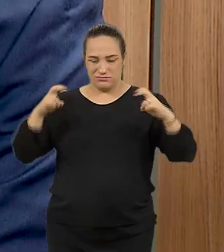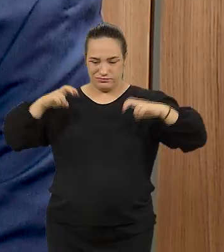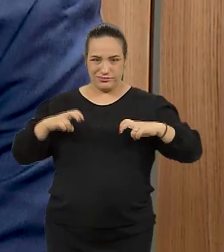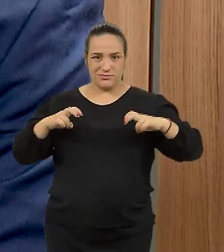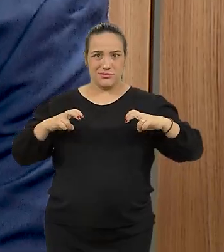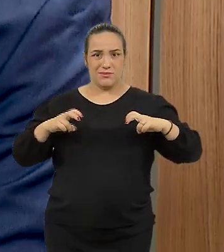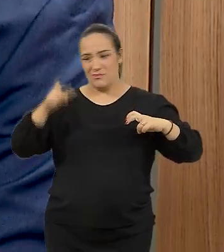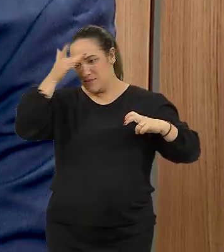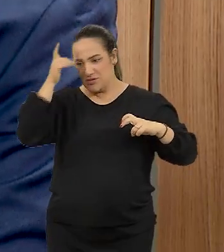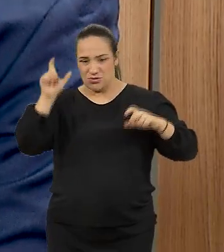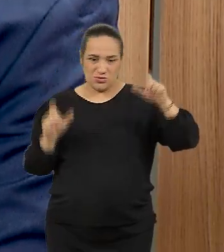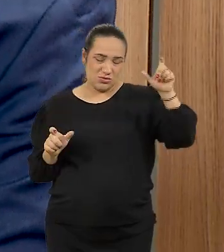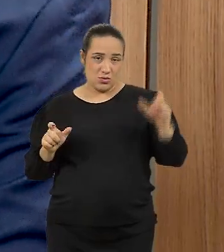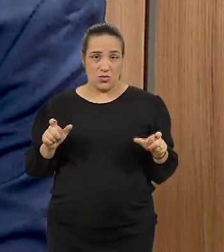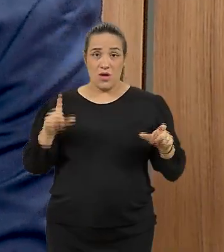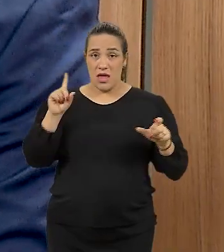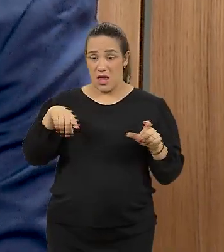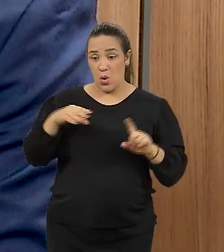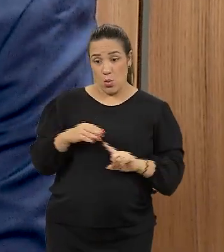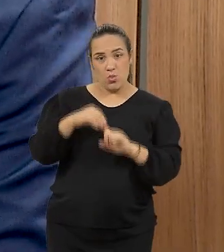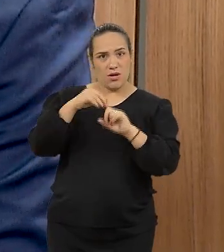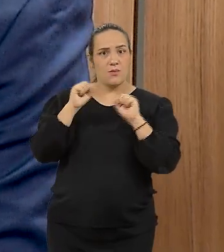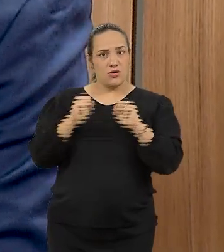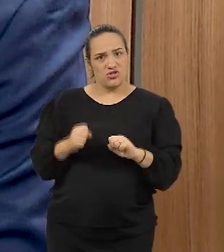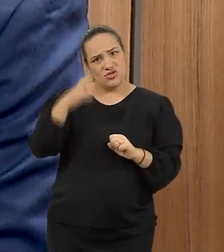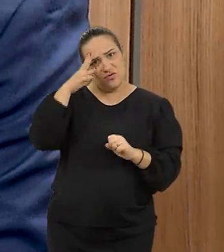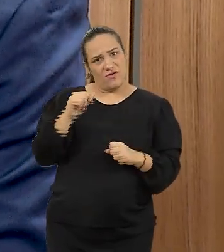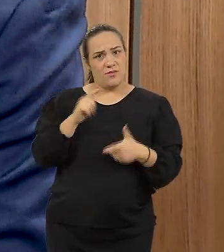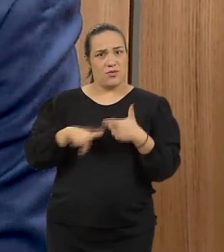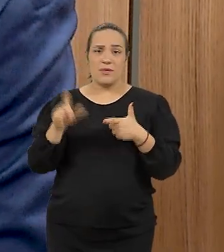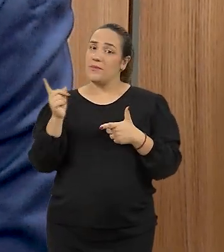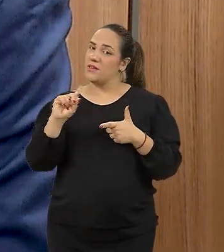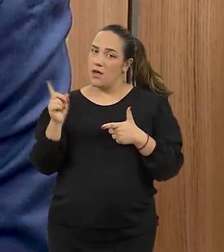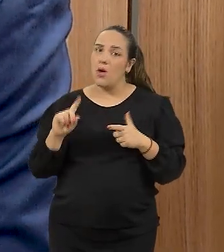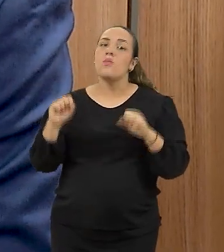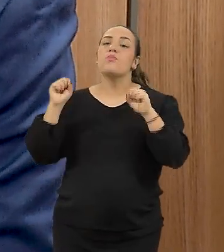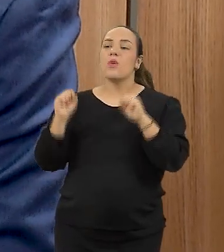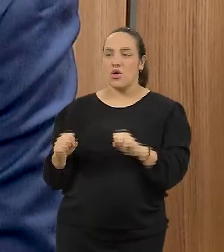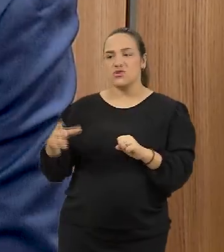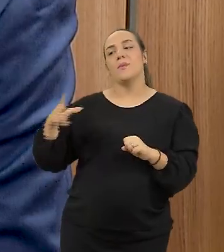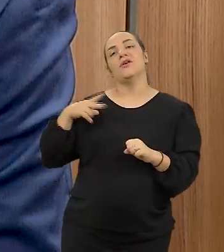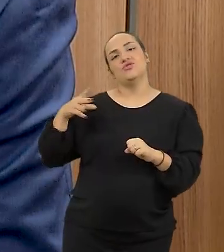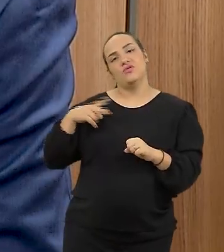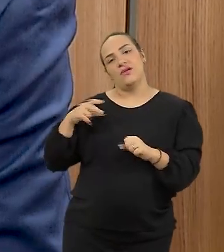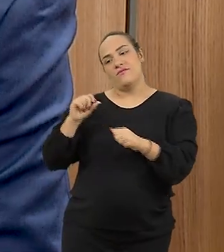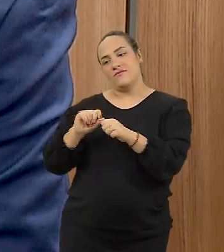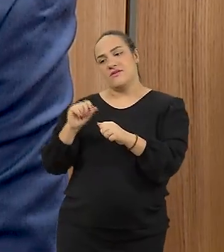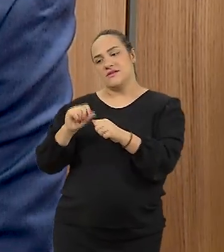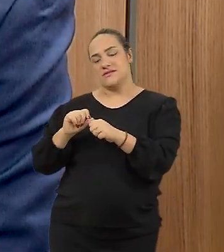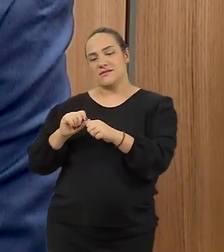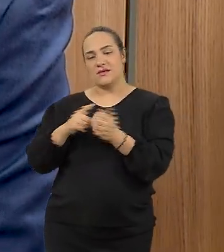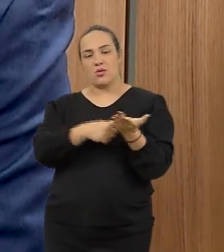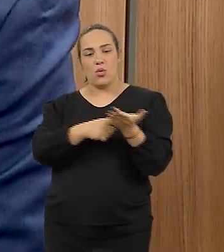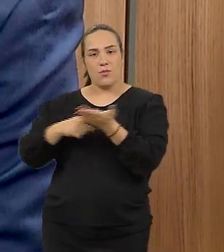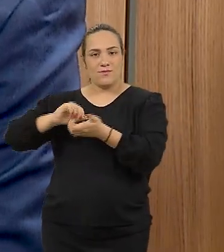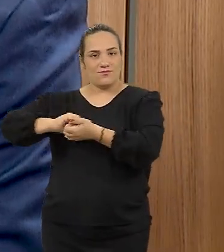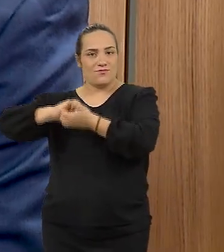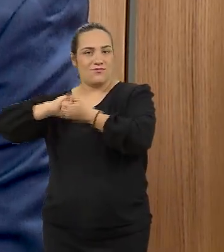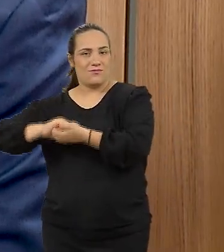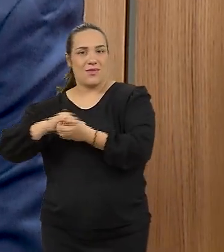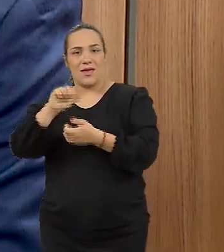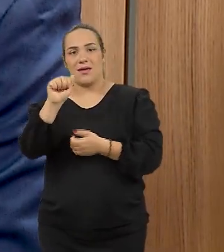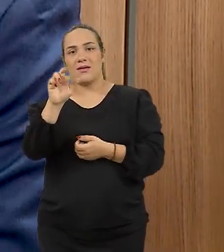atribuídas ao Judiciário. Hoje não é a única jurisdição que existe uma outra jurisdição privada, que é a arbitragem, mas que